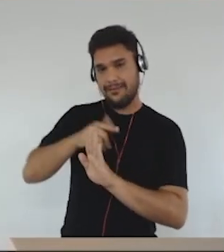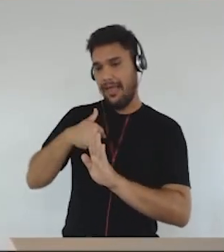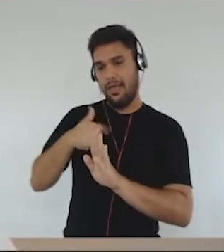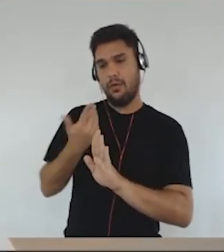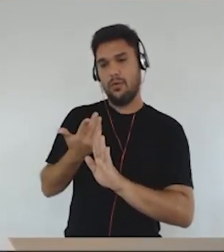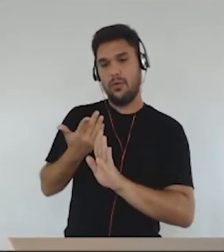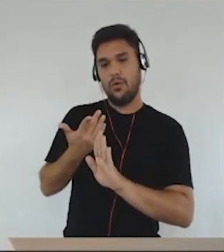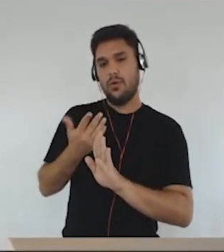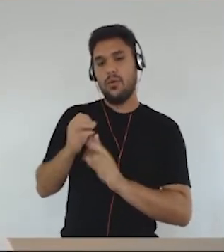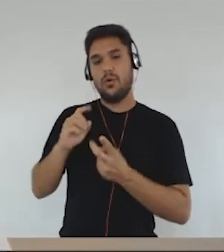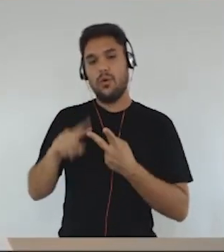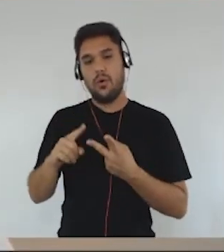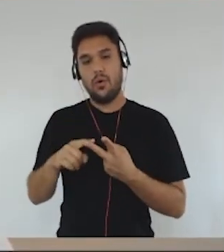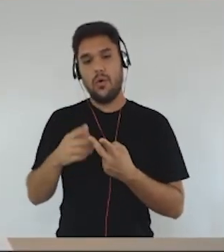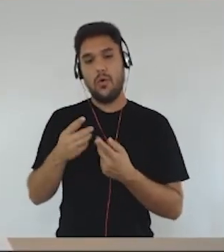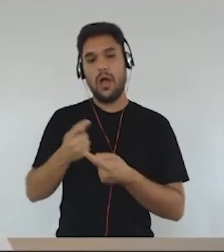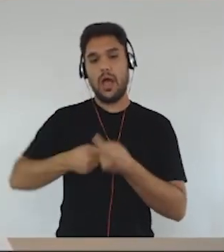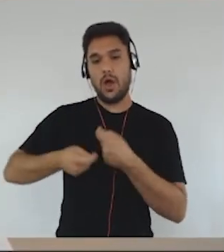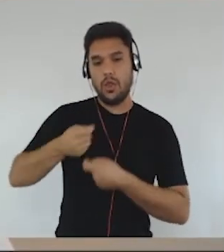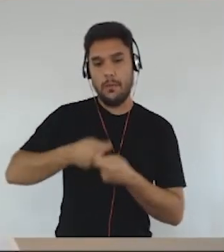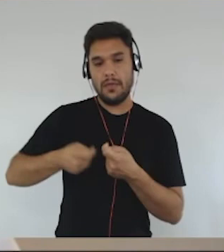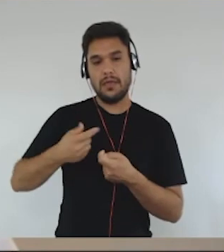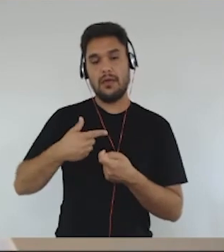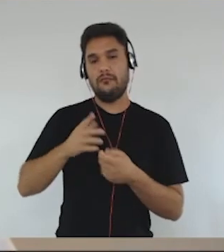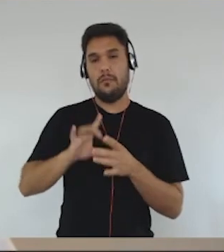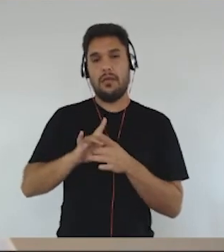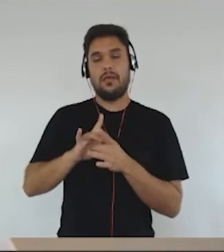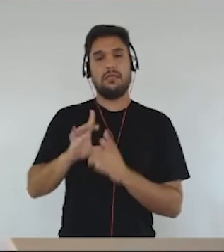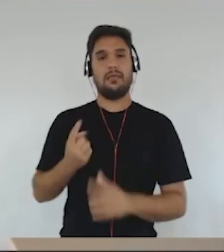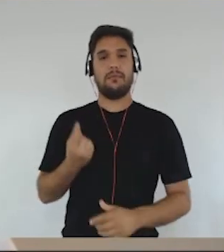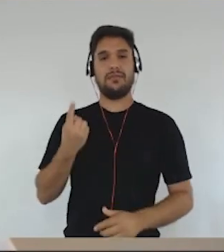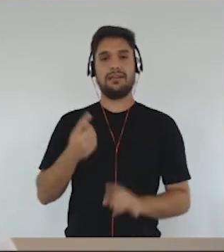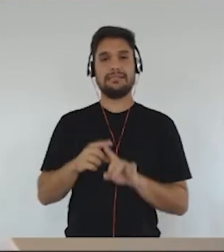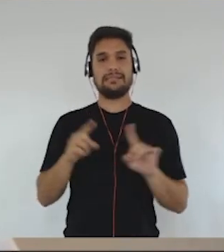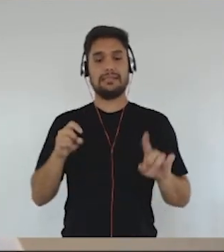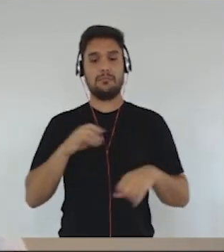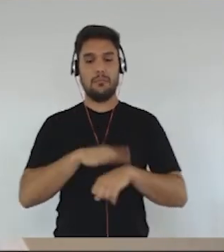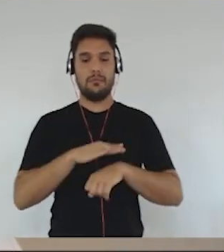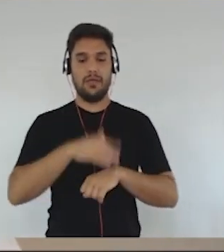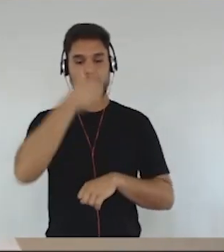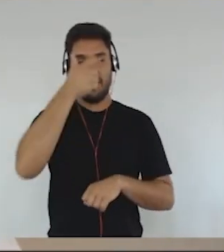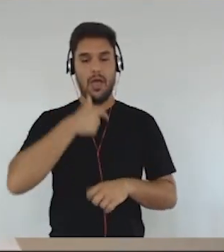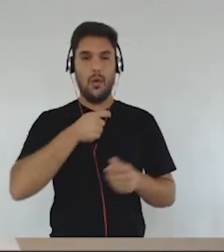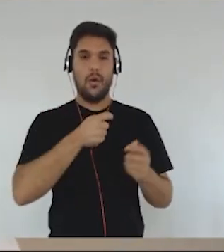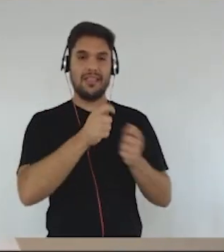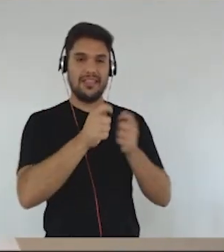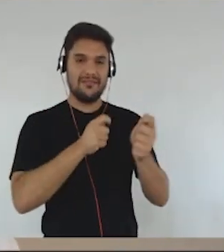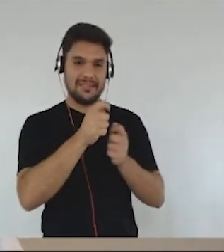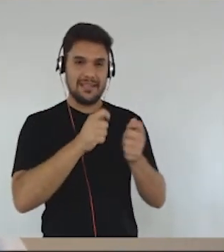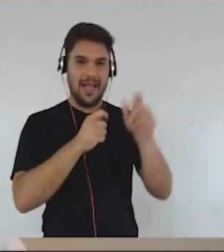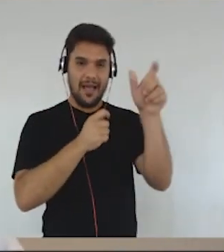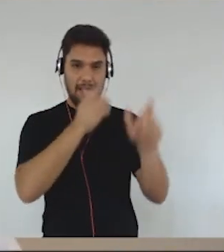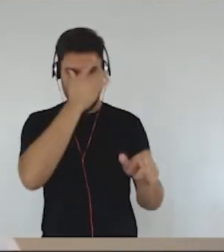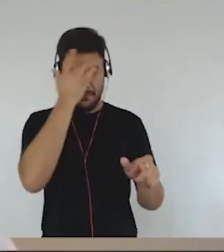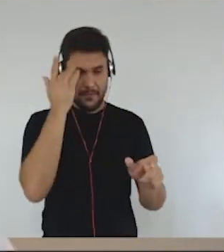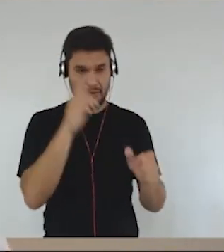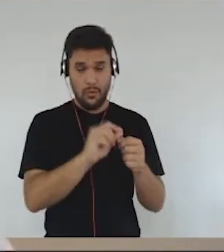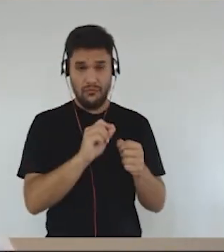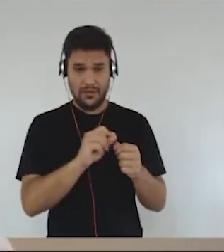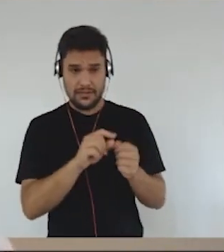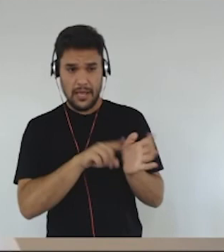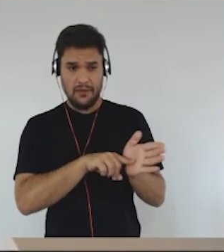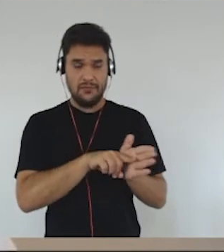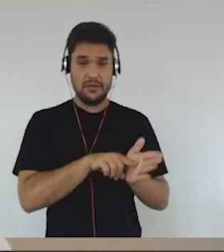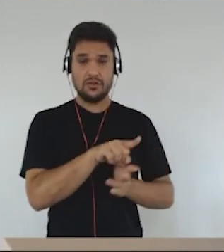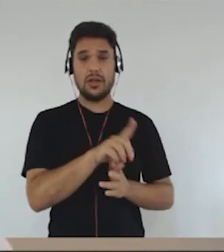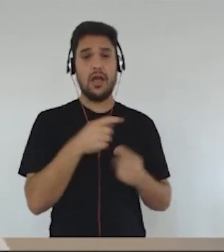zelar pela independência quando eu me declarar independente, e quando eu tiver numa situação de entrevistar um colaborador ou fazer algum ato de